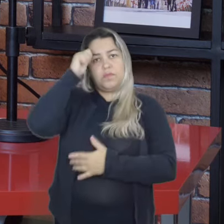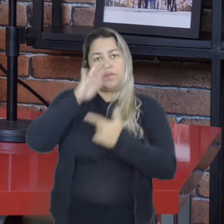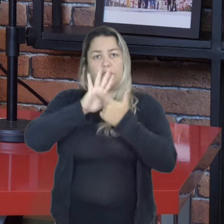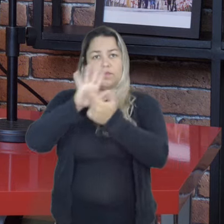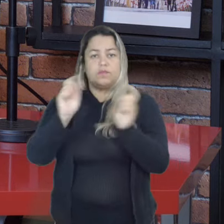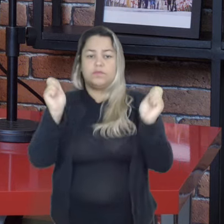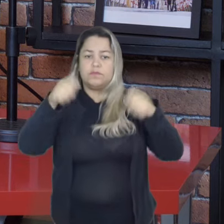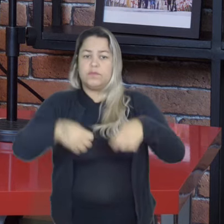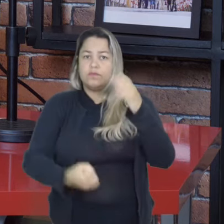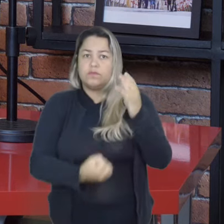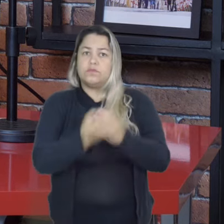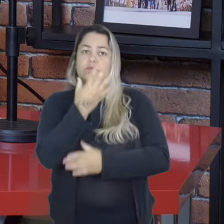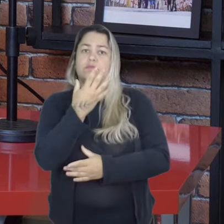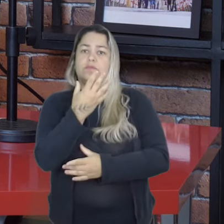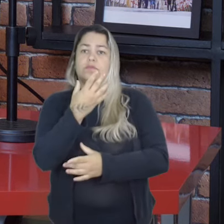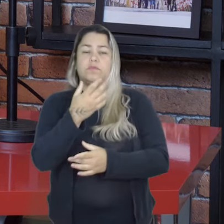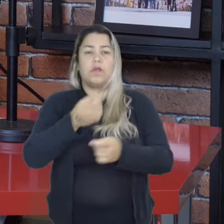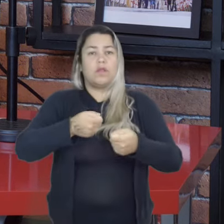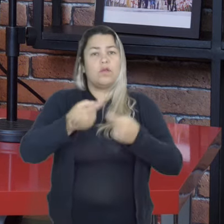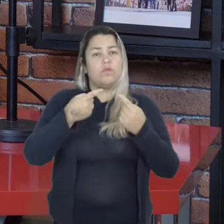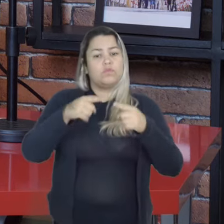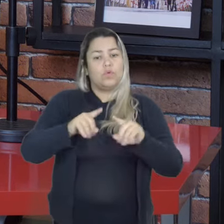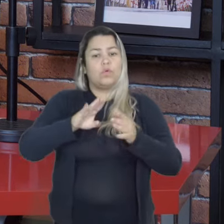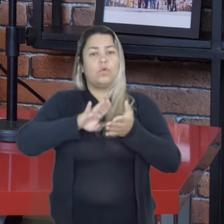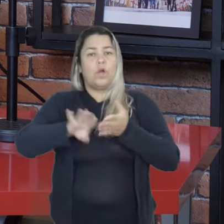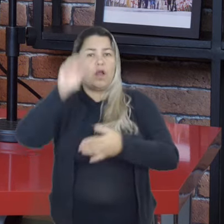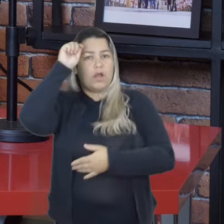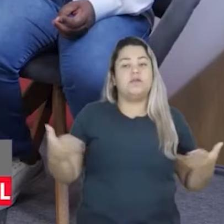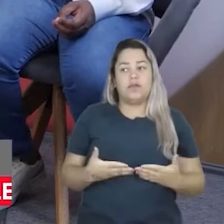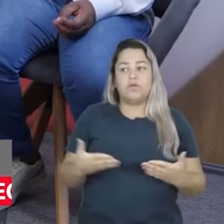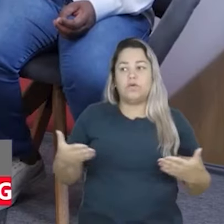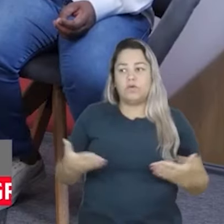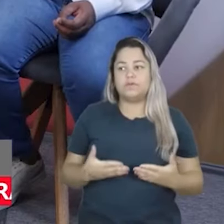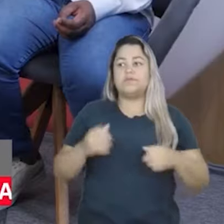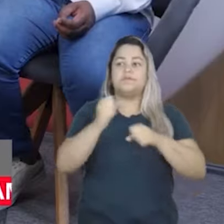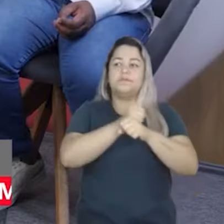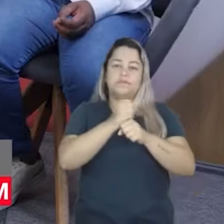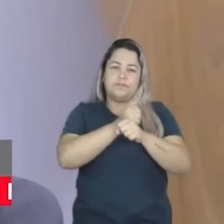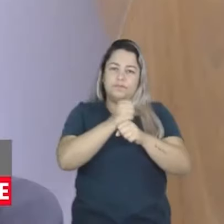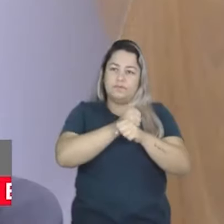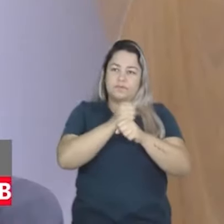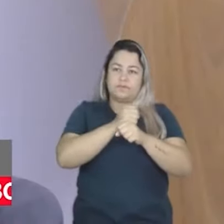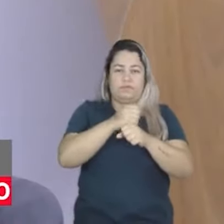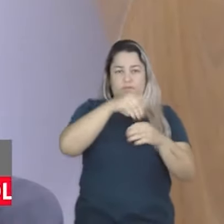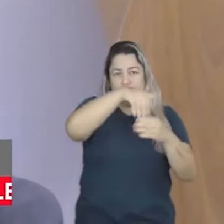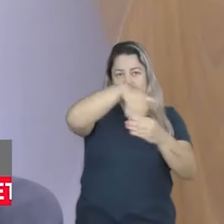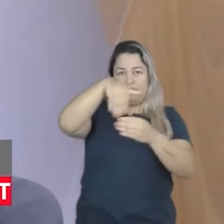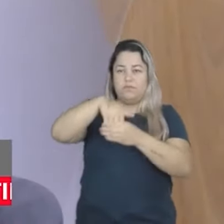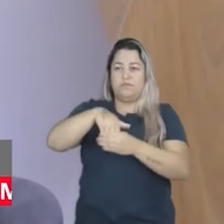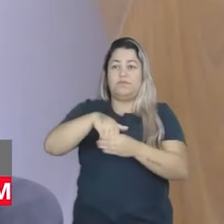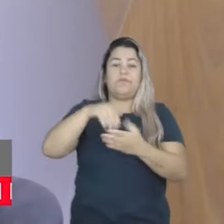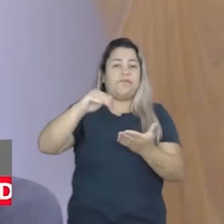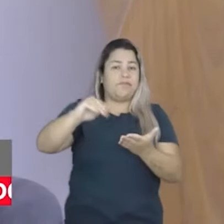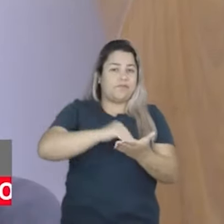racial e destacou a necessidade da criação de organismos para o combate ao racismo. Esse ano é um ano eleitoral, né? A